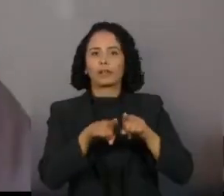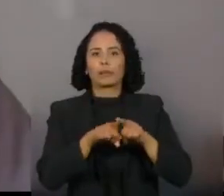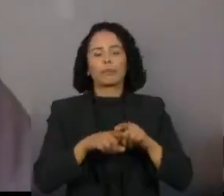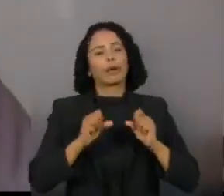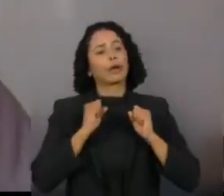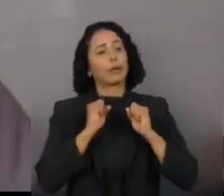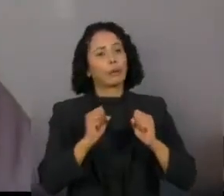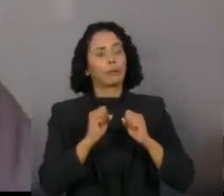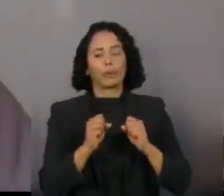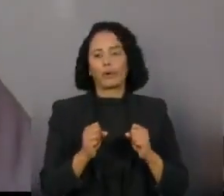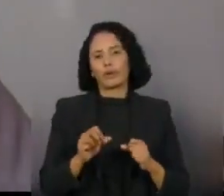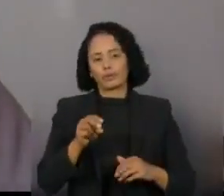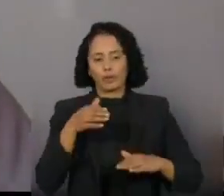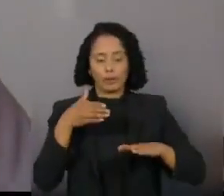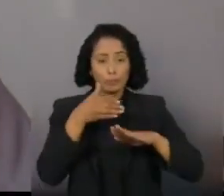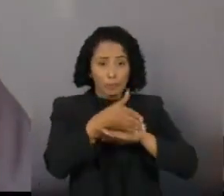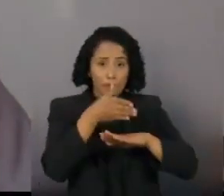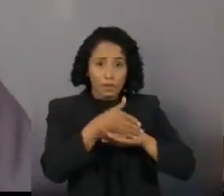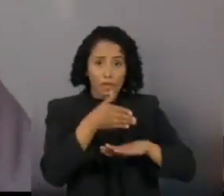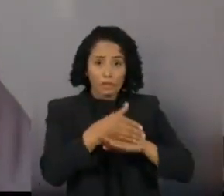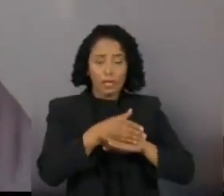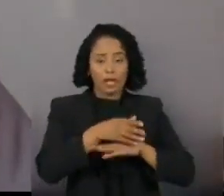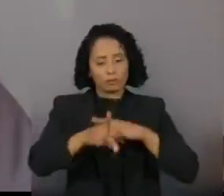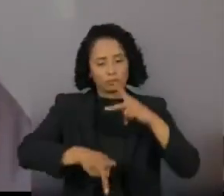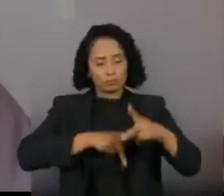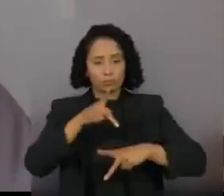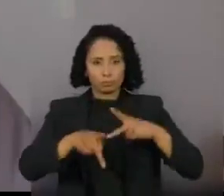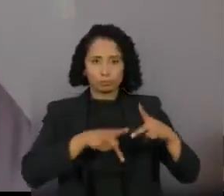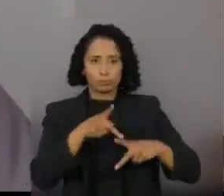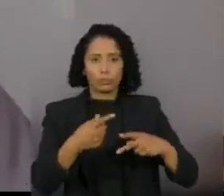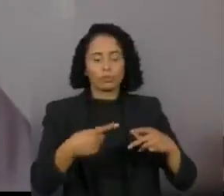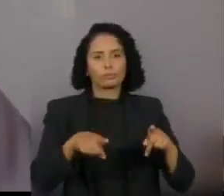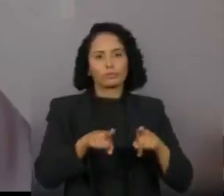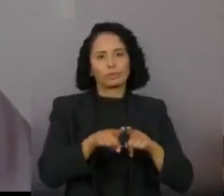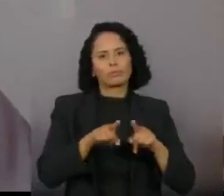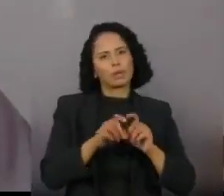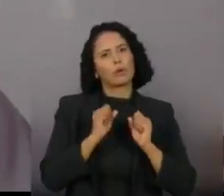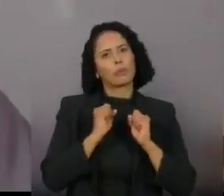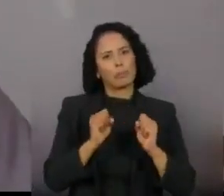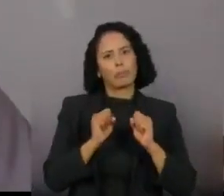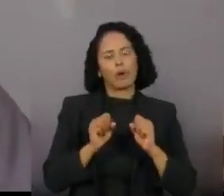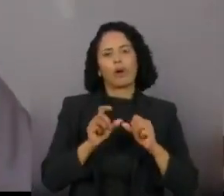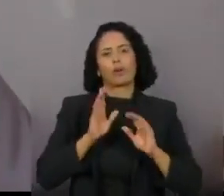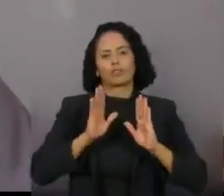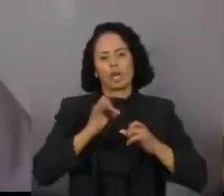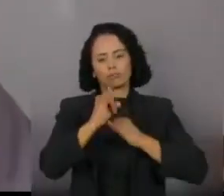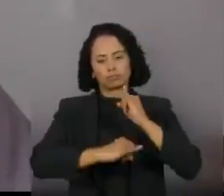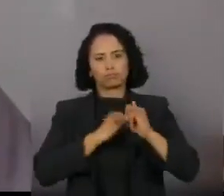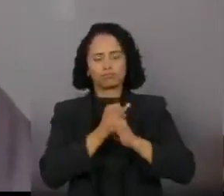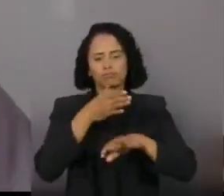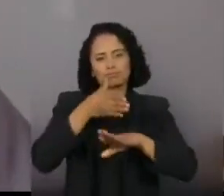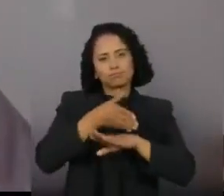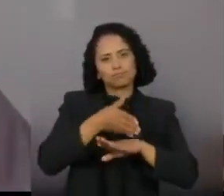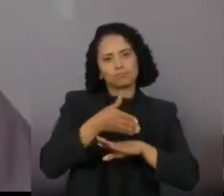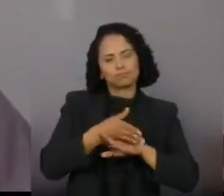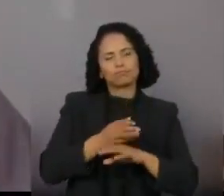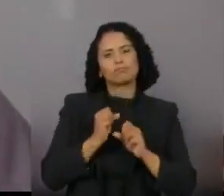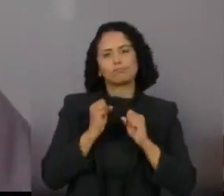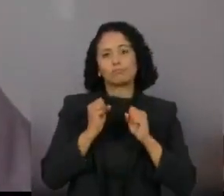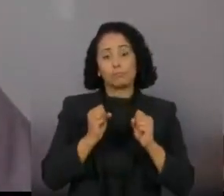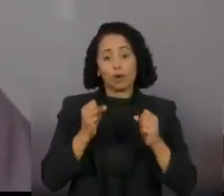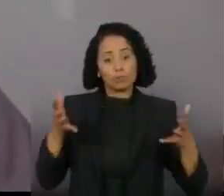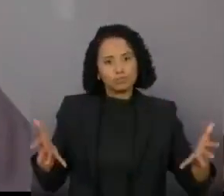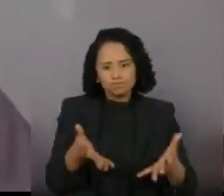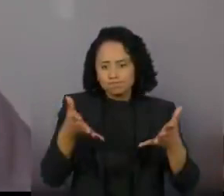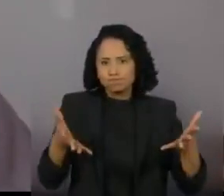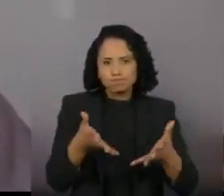acesso a serviços para a população, mas também isso é necessário para o próprio objetivo de potencializar o